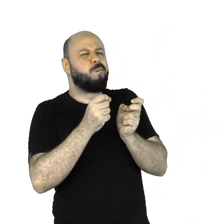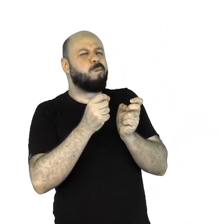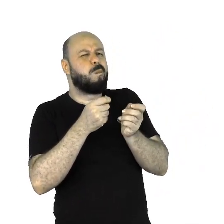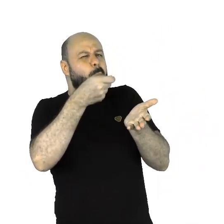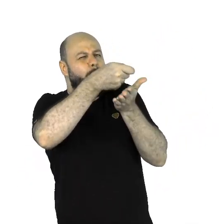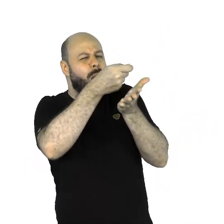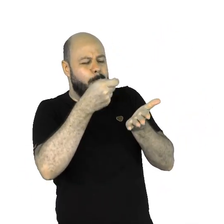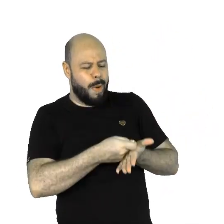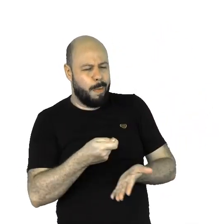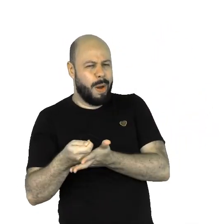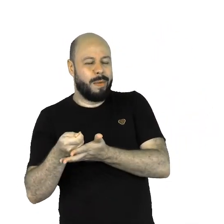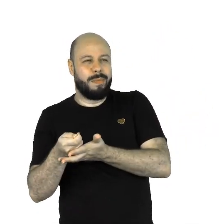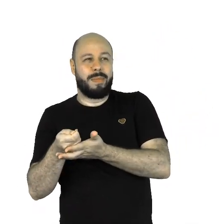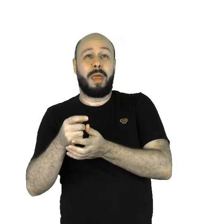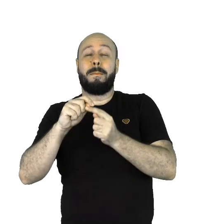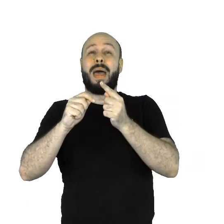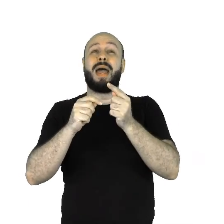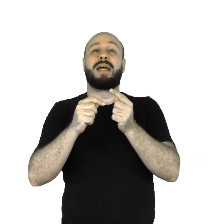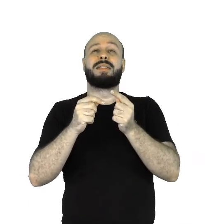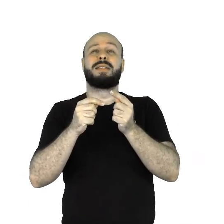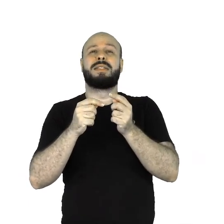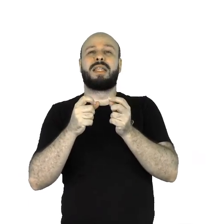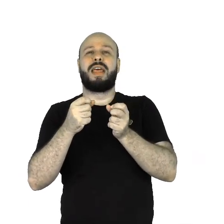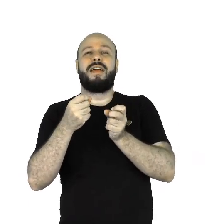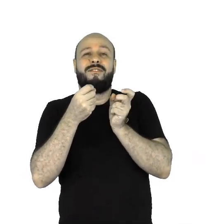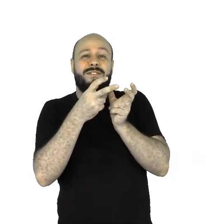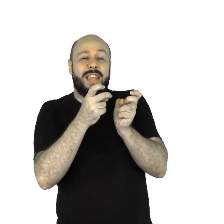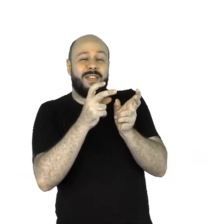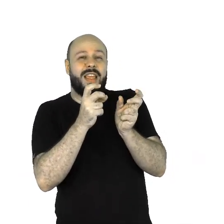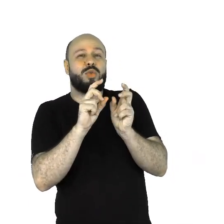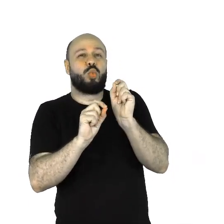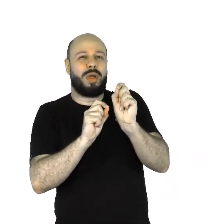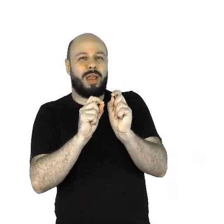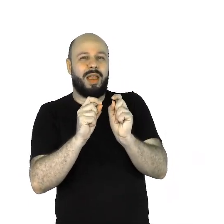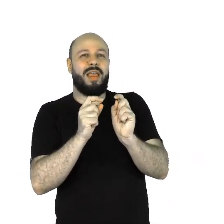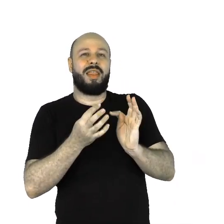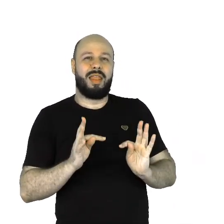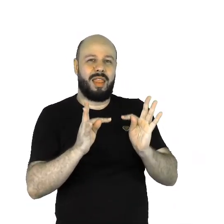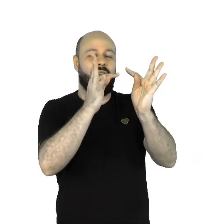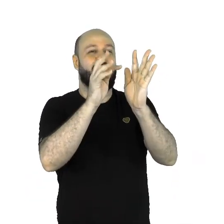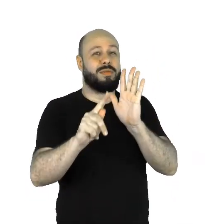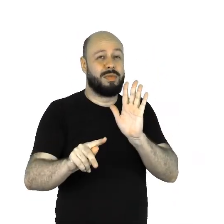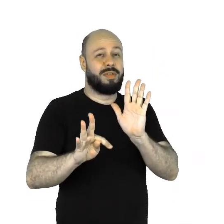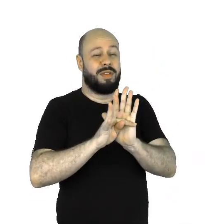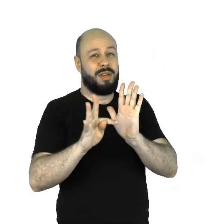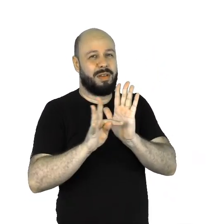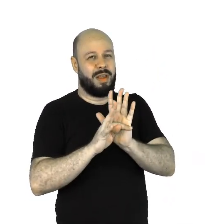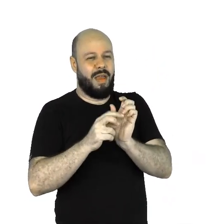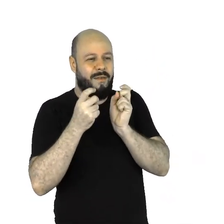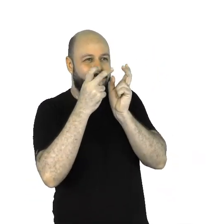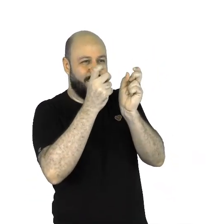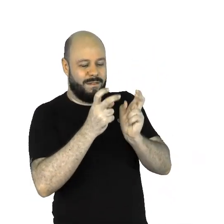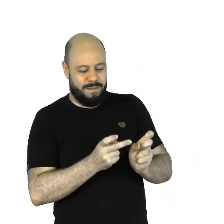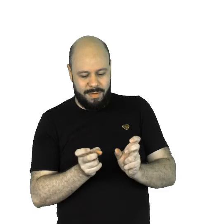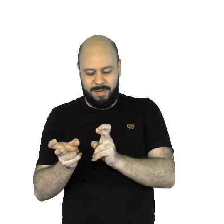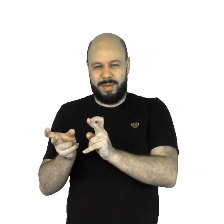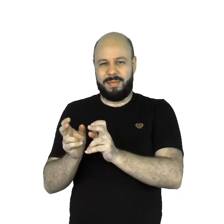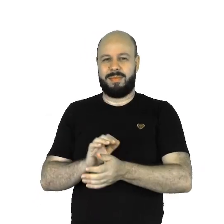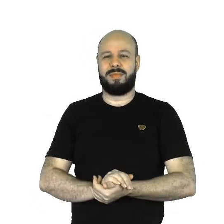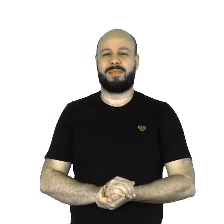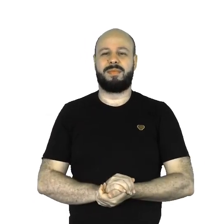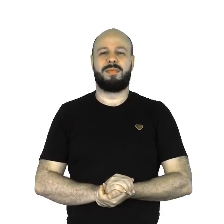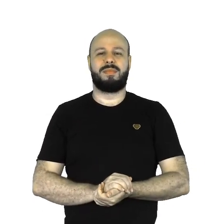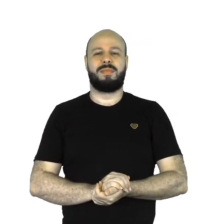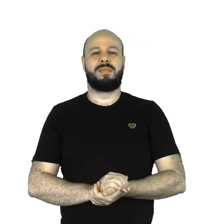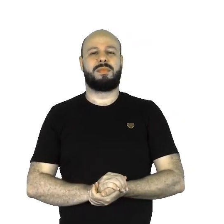esses países as tecnologias, como eu disse para vocês, as técnicas. A gente pode ver Caterpillar,